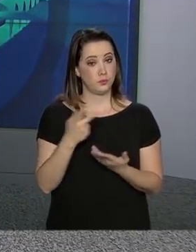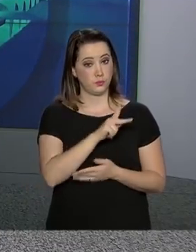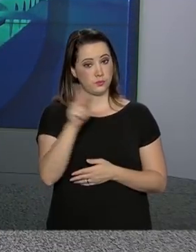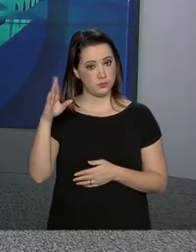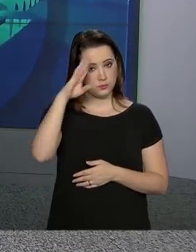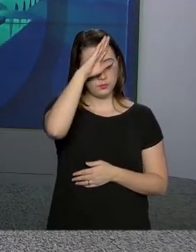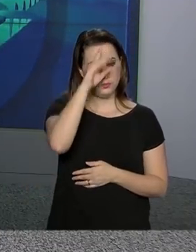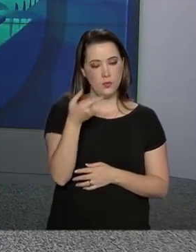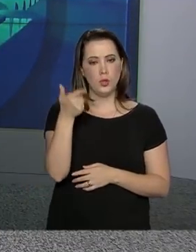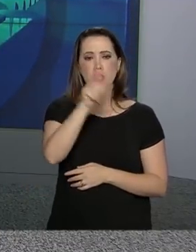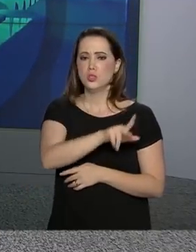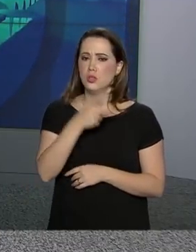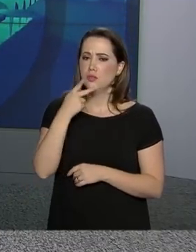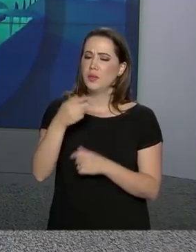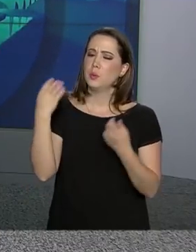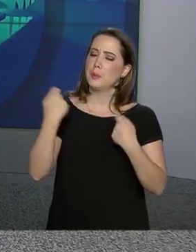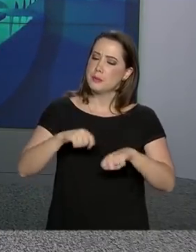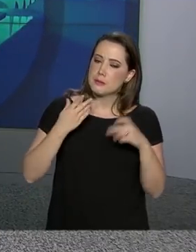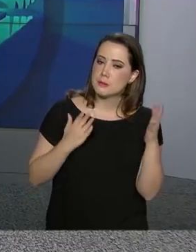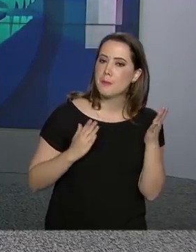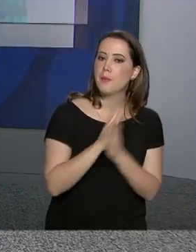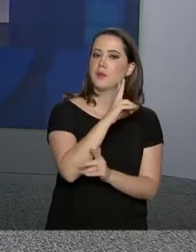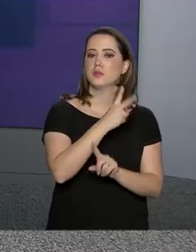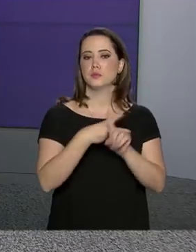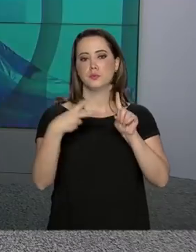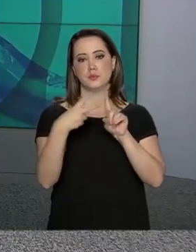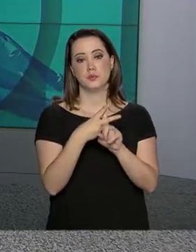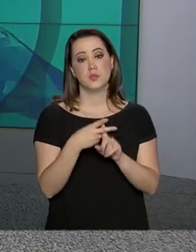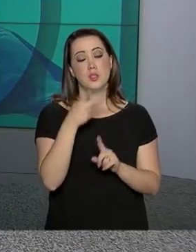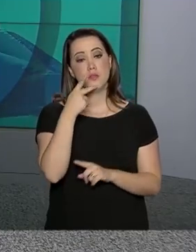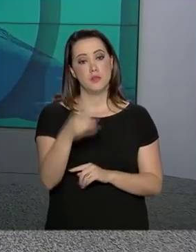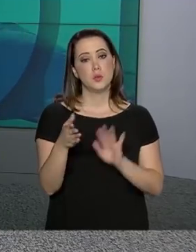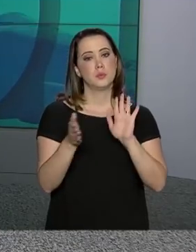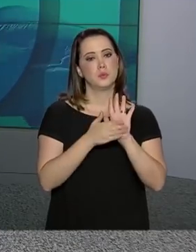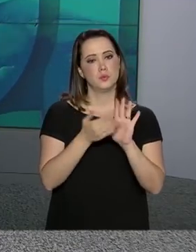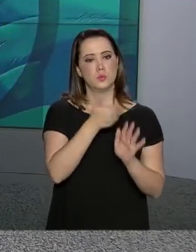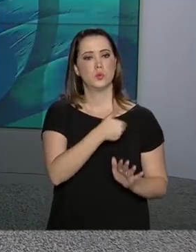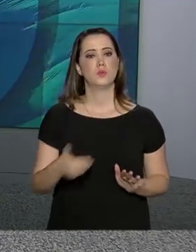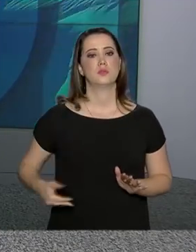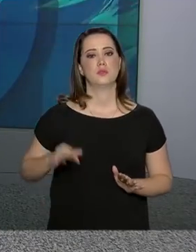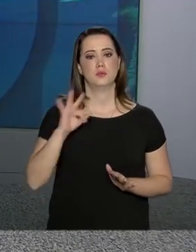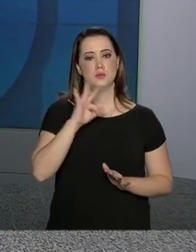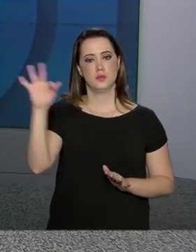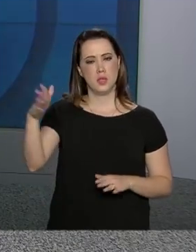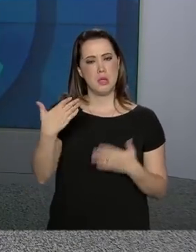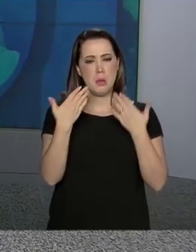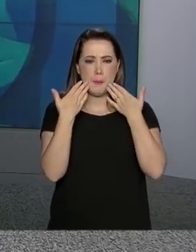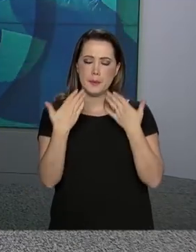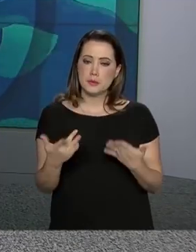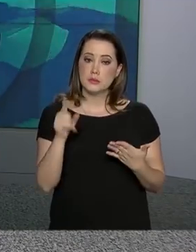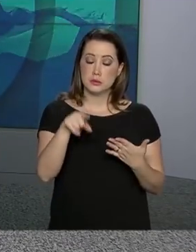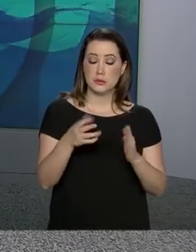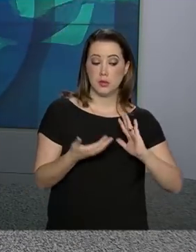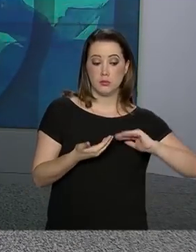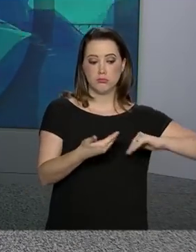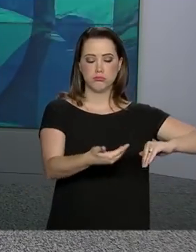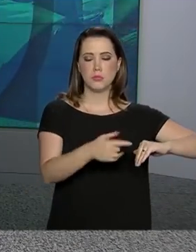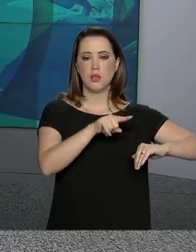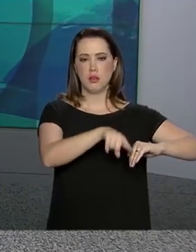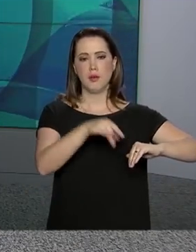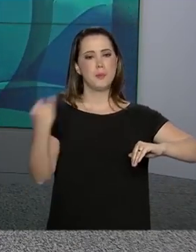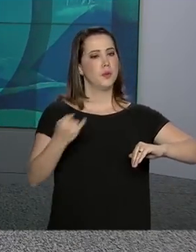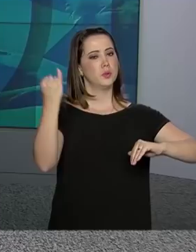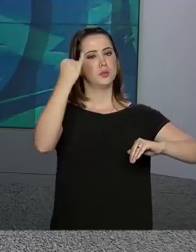Jair Bolsonaro voltou a falar da aprovação da nova Previdência. Segundo ele, a proposta do governo em análise pelos parlamentares